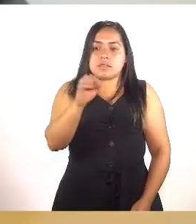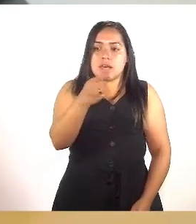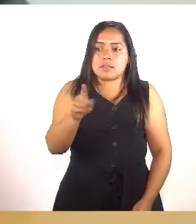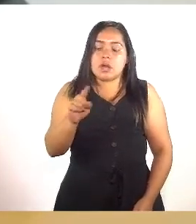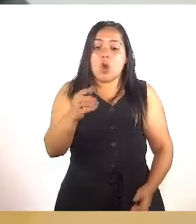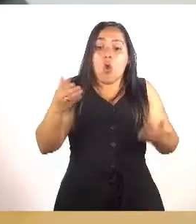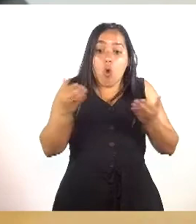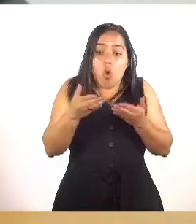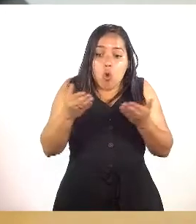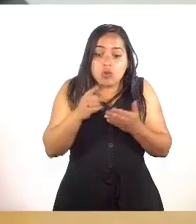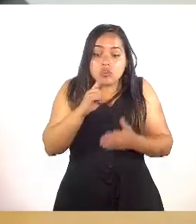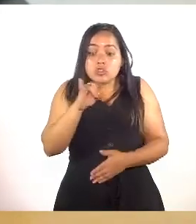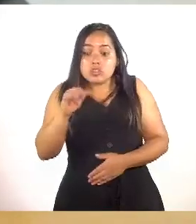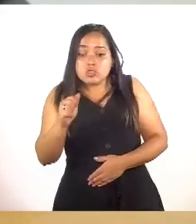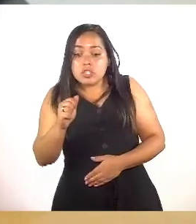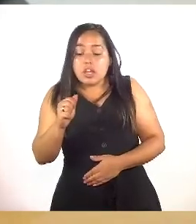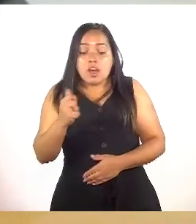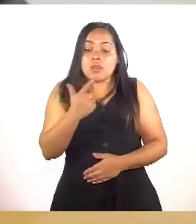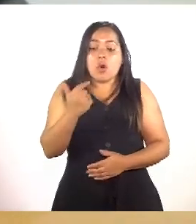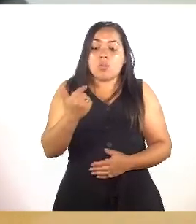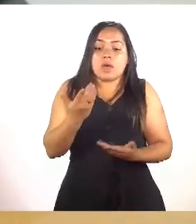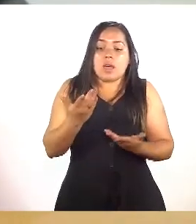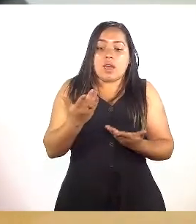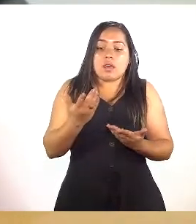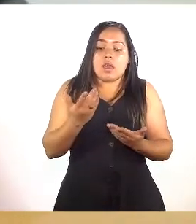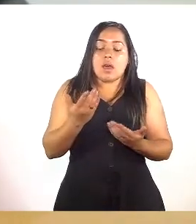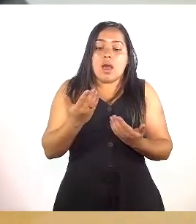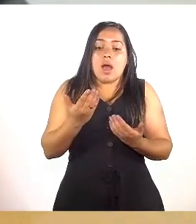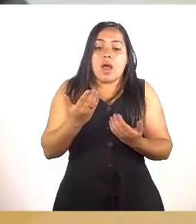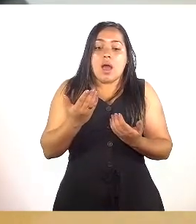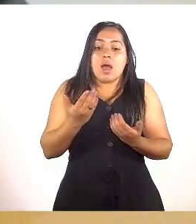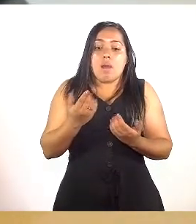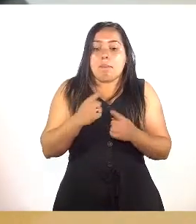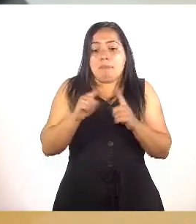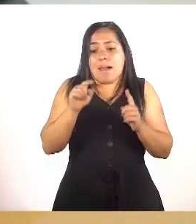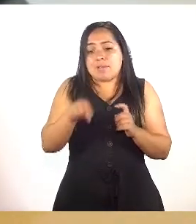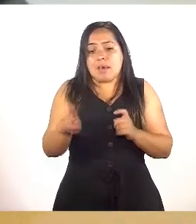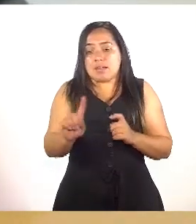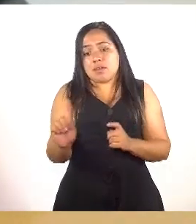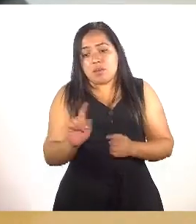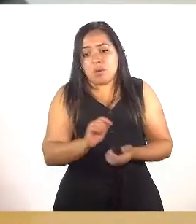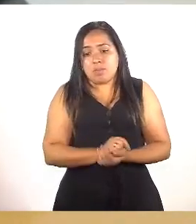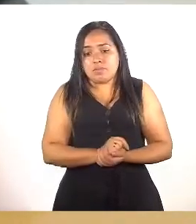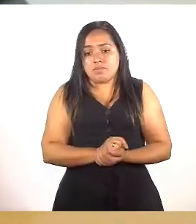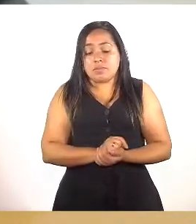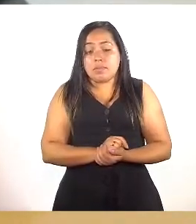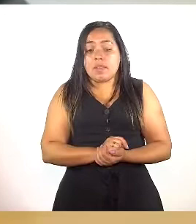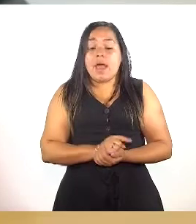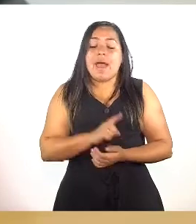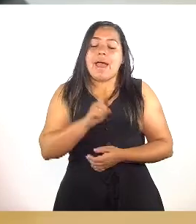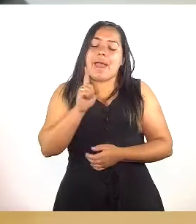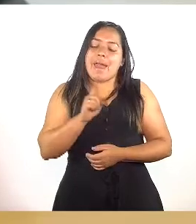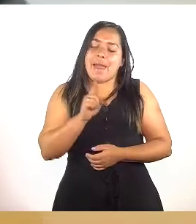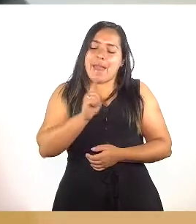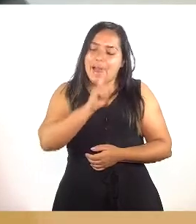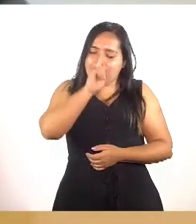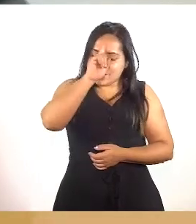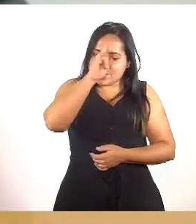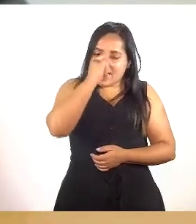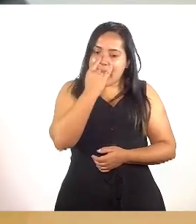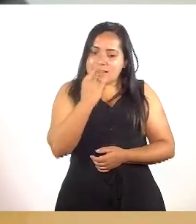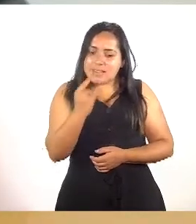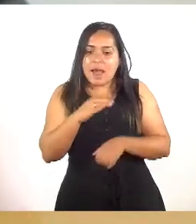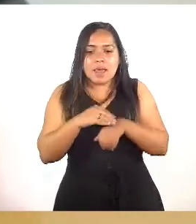eles não têm mais dispensa de licitação. E, com isso, com essa ideia, tentar atrair cada vez mais